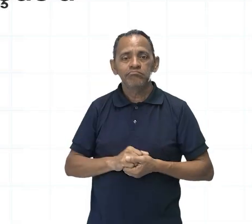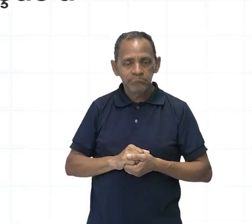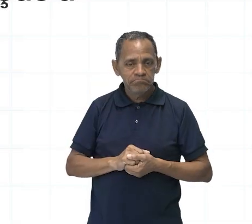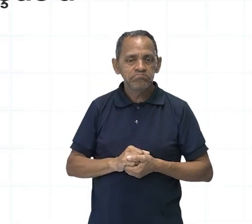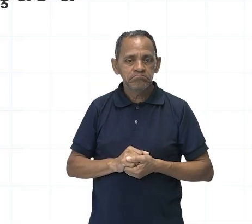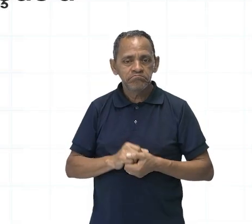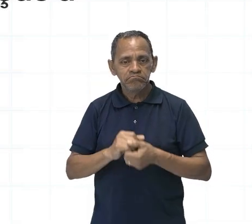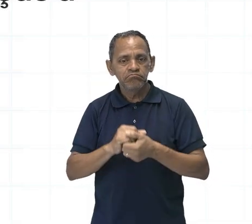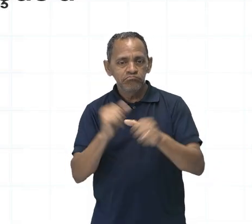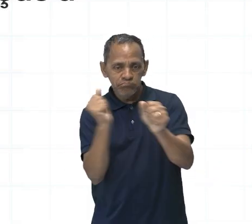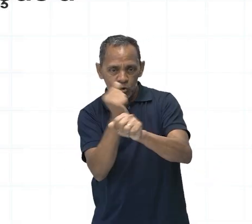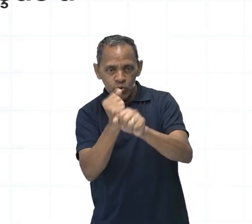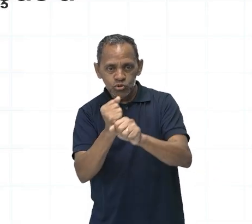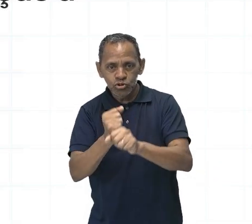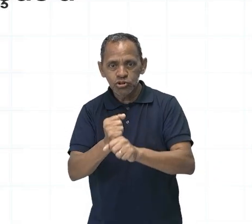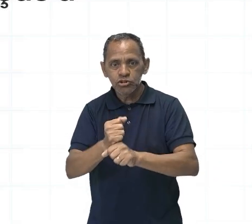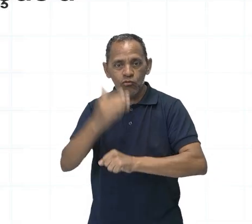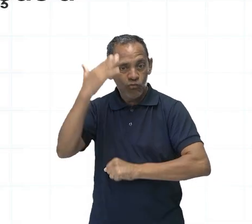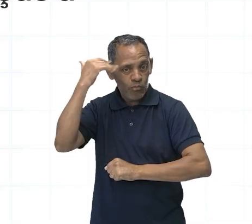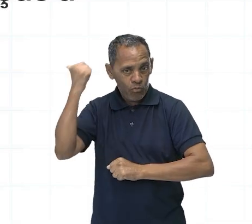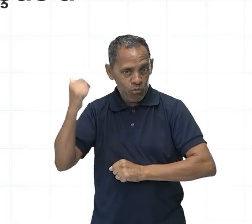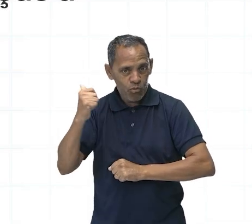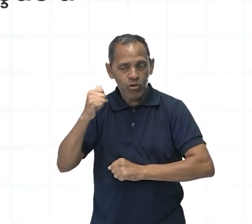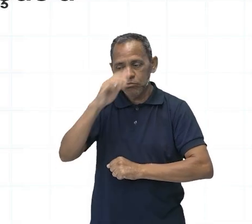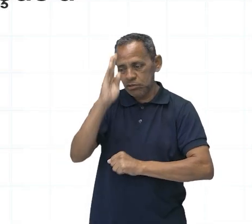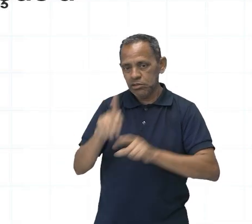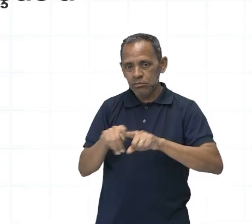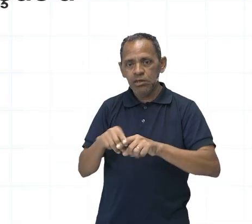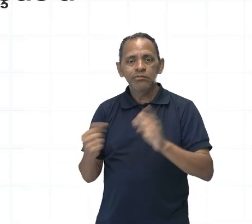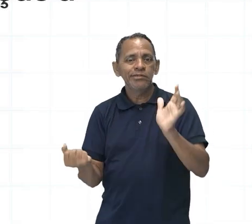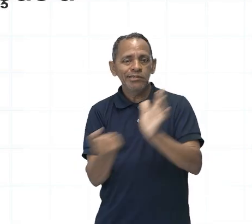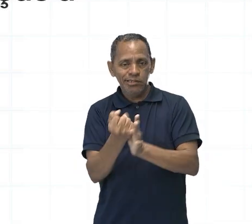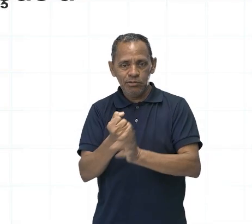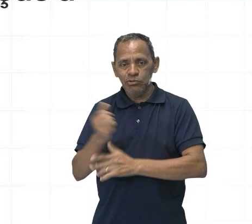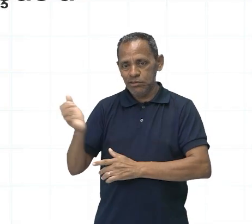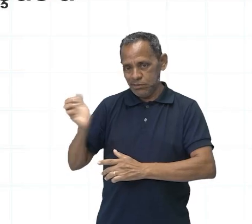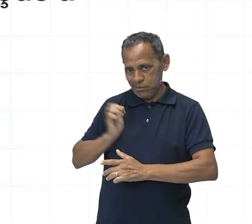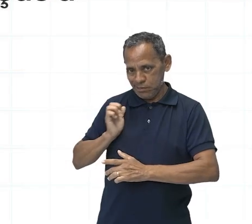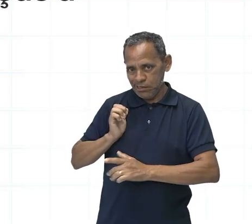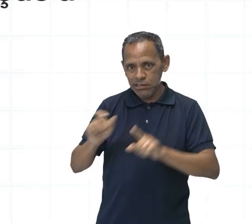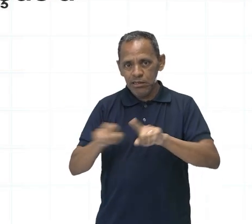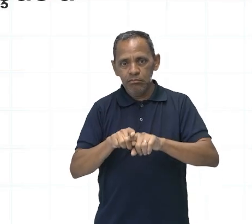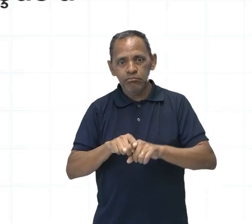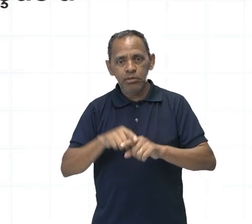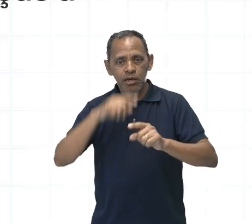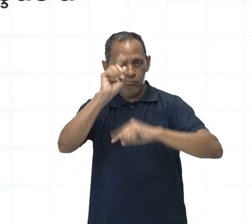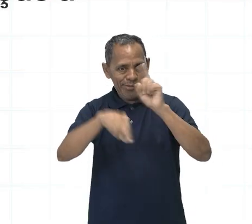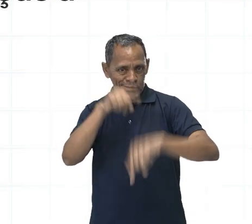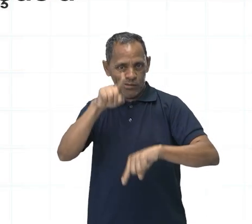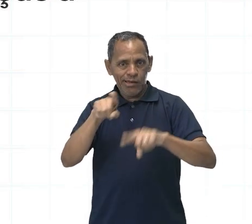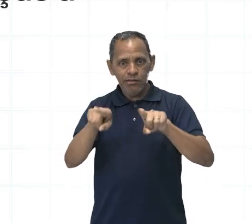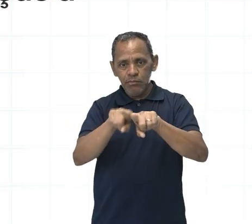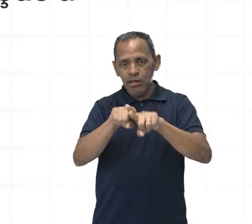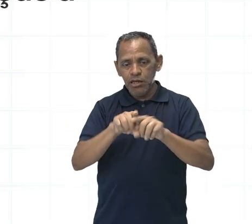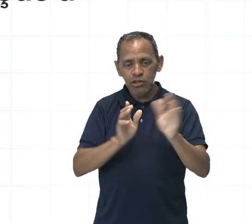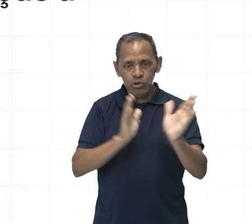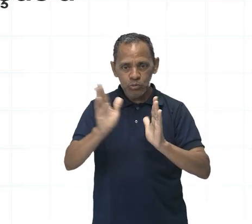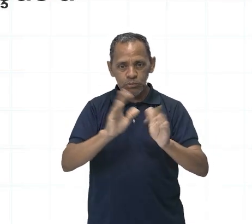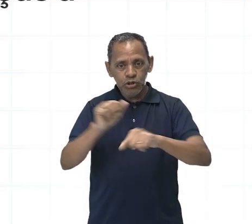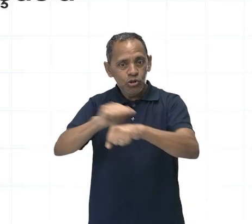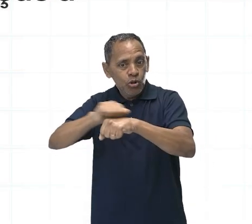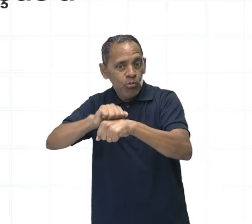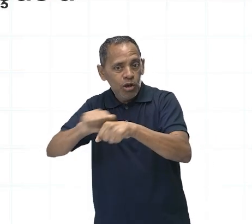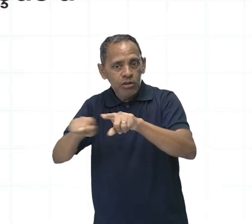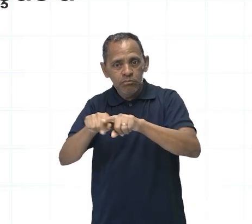mais icônicas da arquitetura brasileira. É um símbolo da riqueza e prosperidade do ciclo da borracha no final do